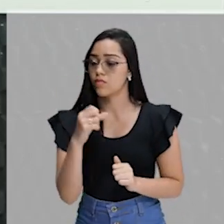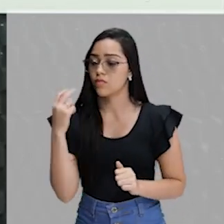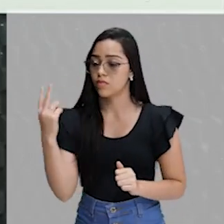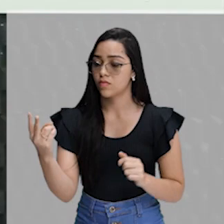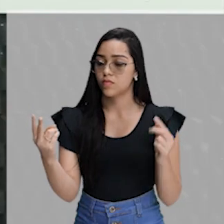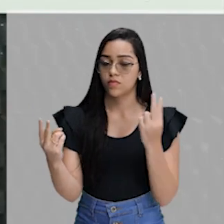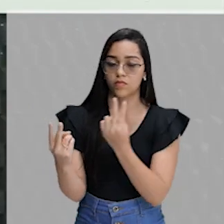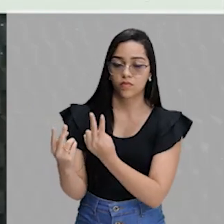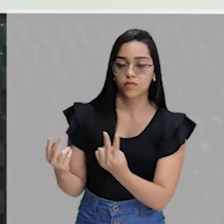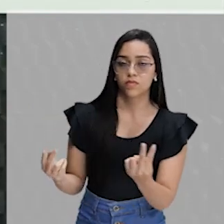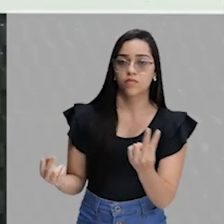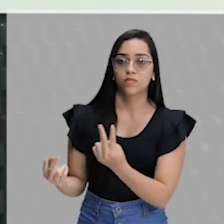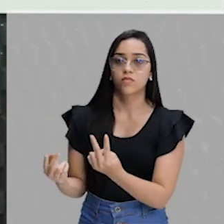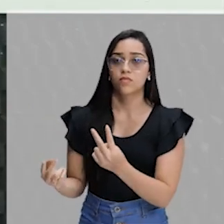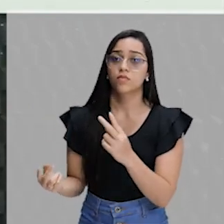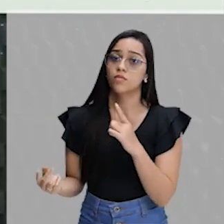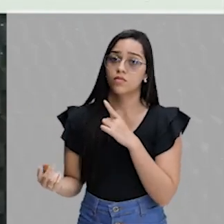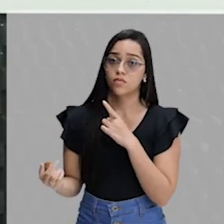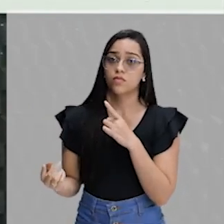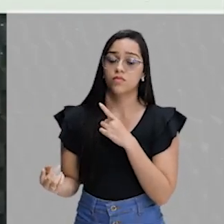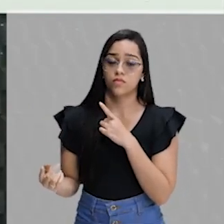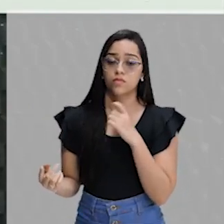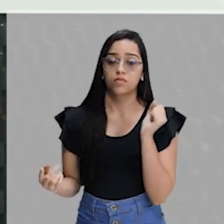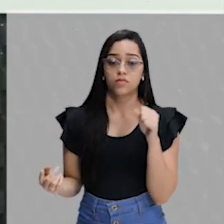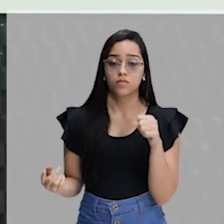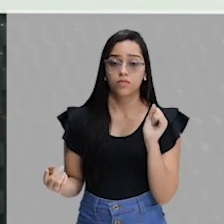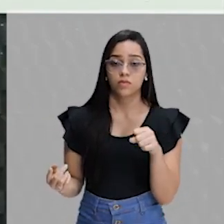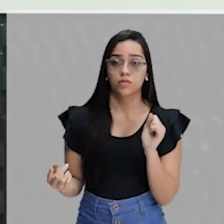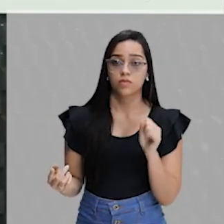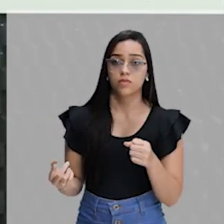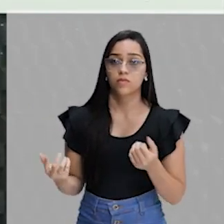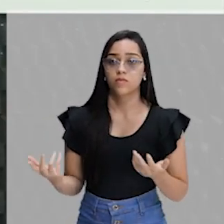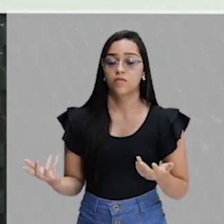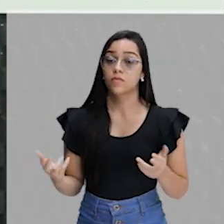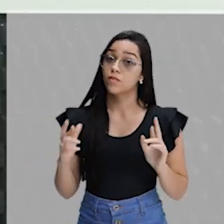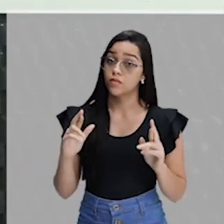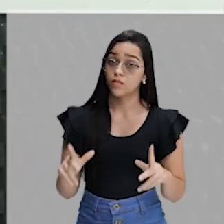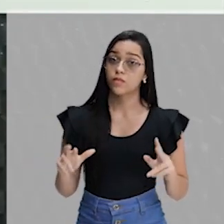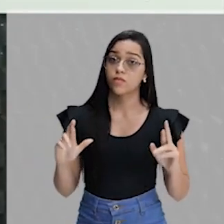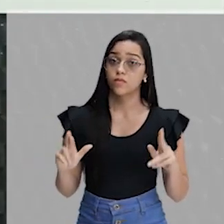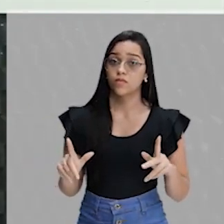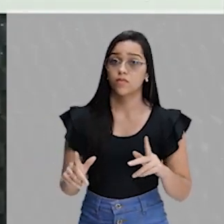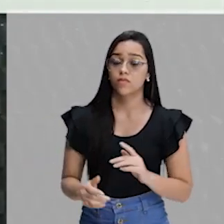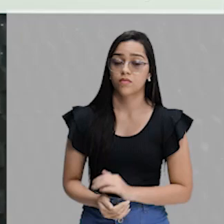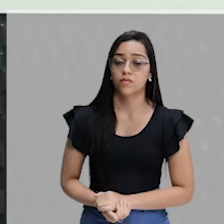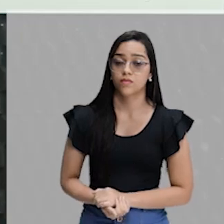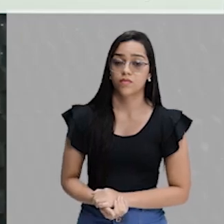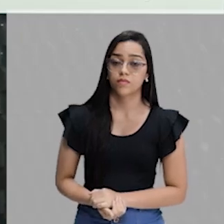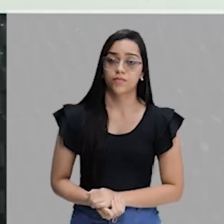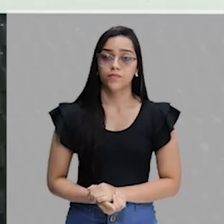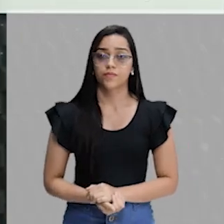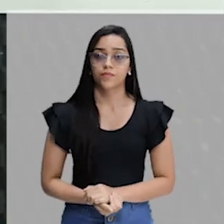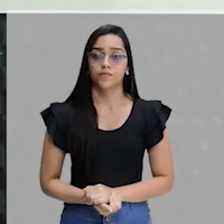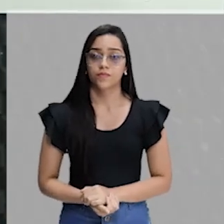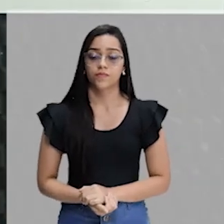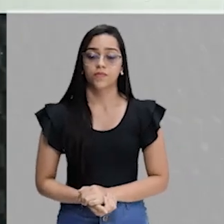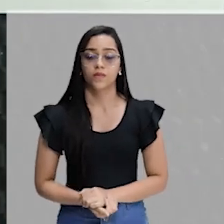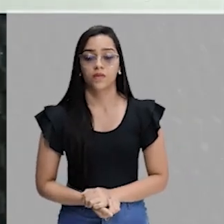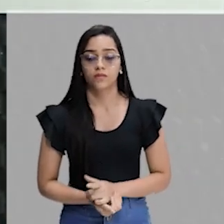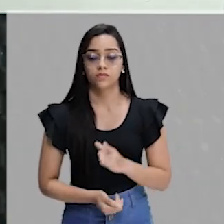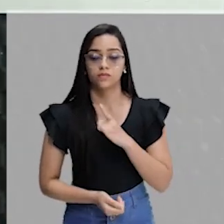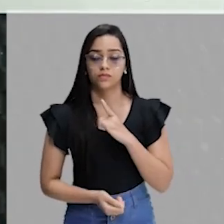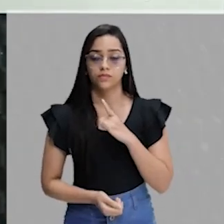que essas velocidades elas sejam, né, diferentes. Ok? Então,